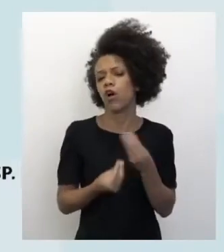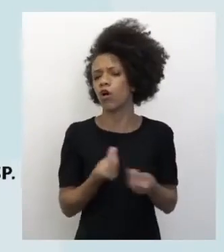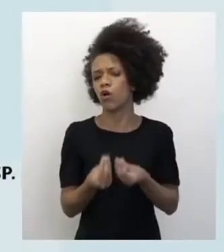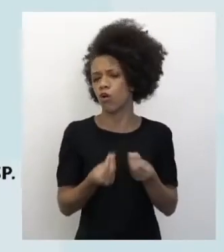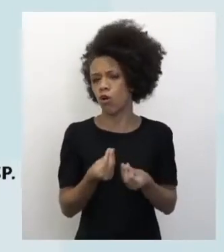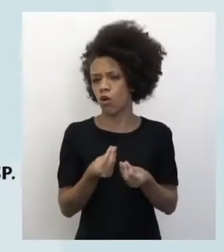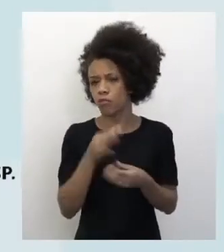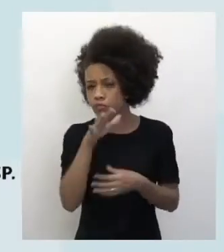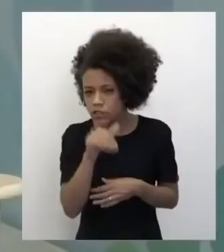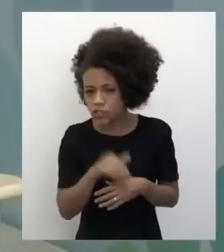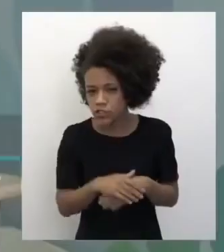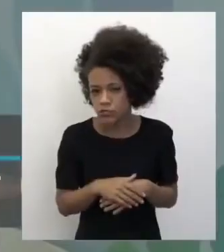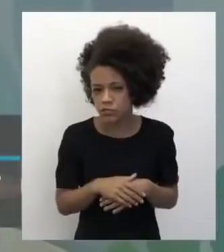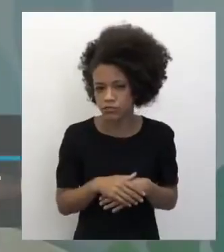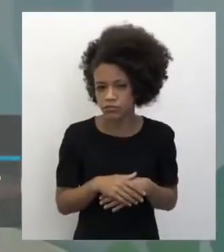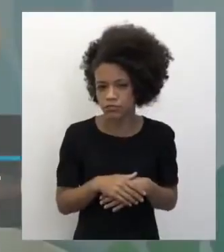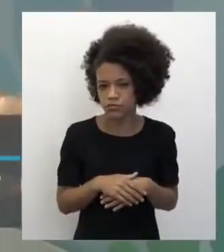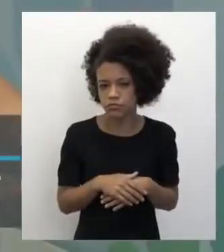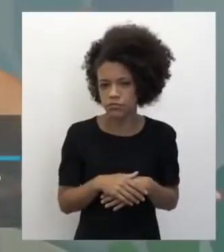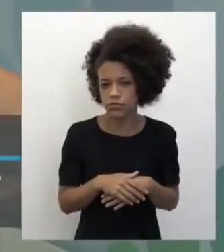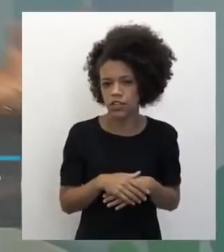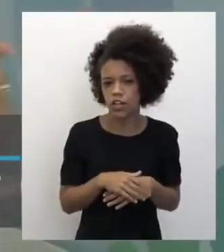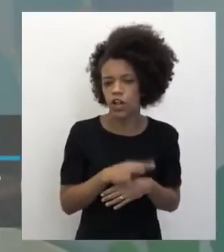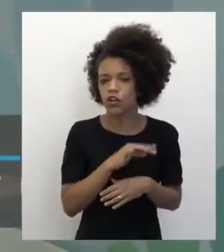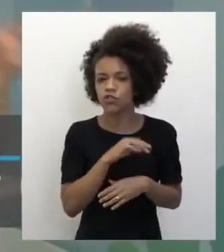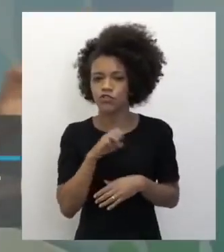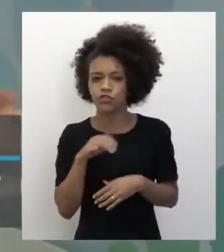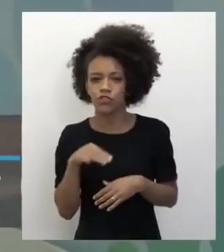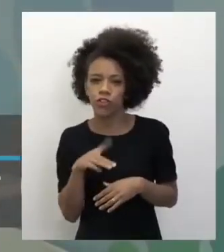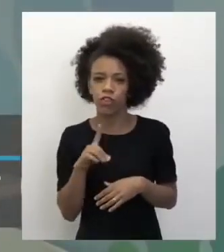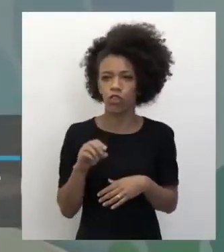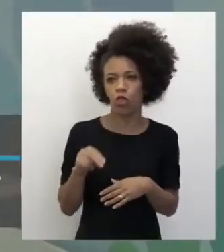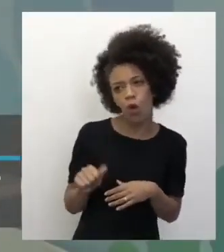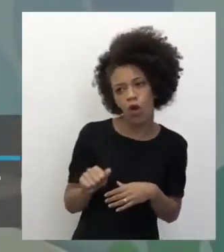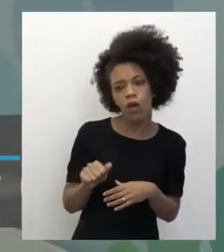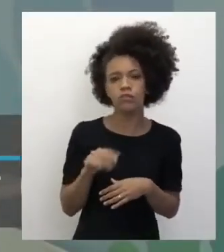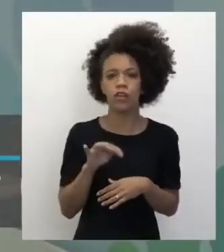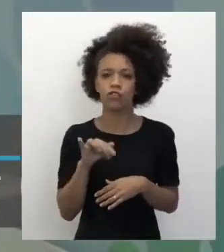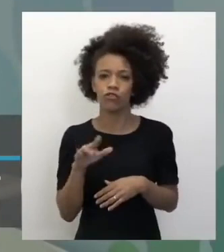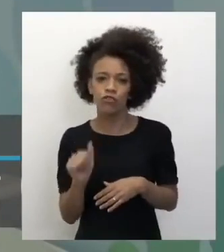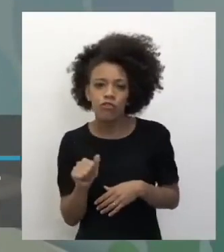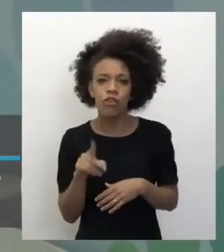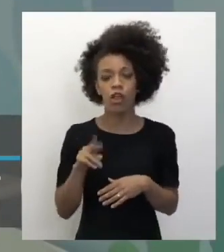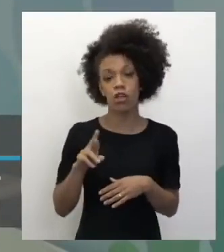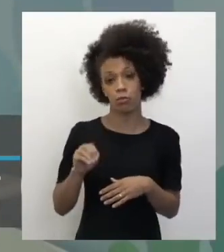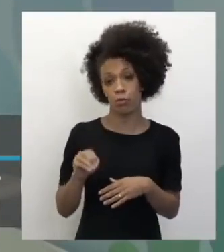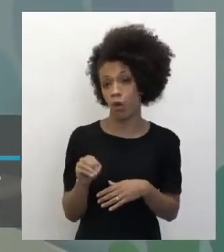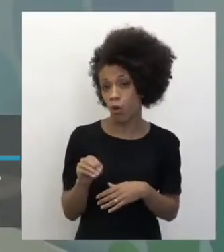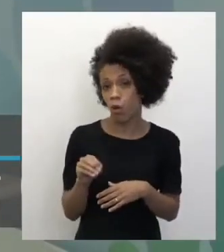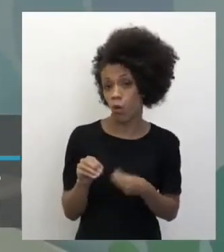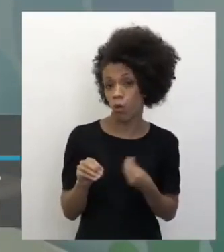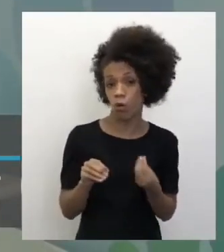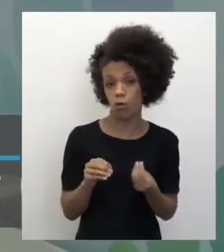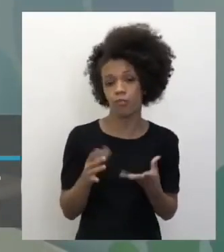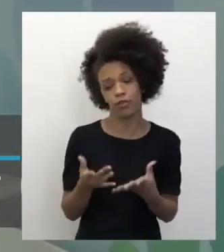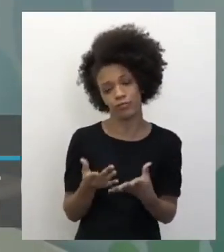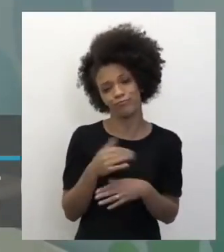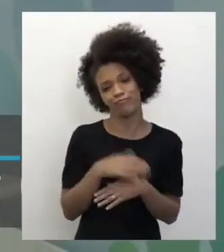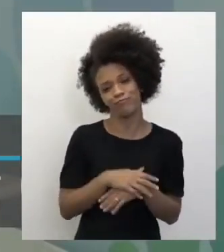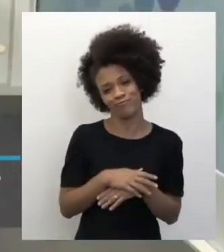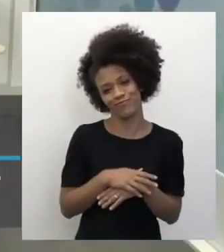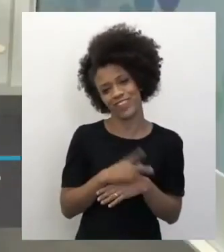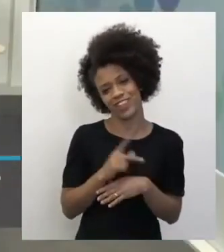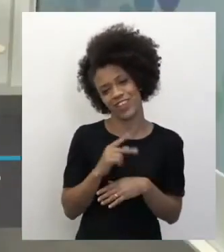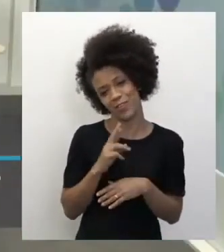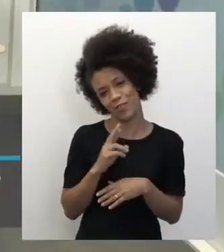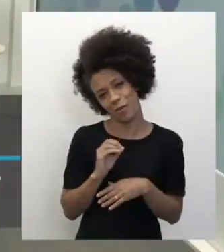você fala aí, hein? Team Dona, Team Tio, Team Pro. Olha, tem vários aqui Team Pro. Eu confesso que eu sou Team